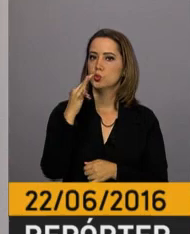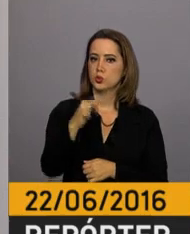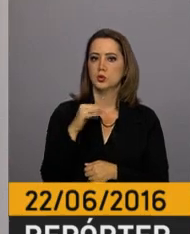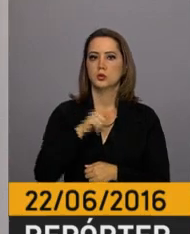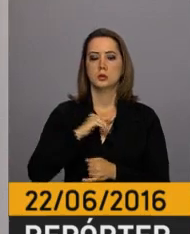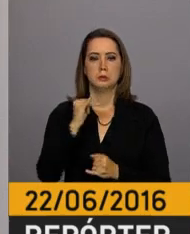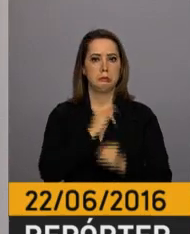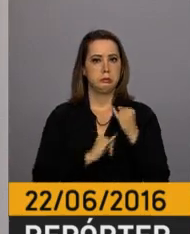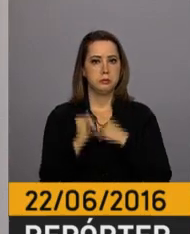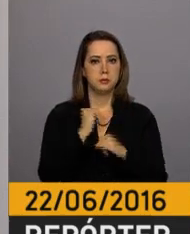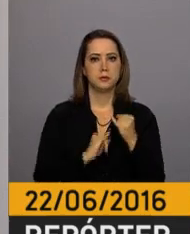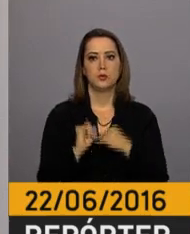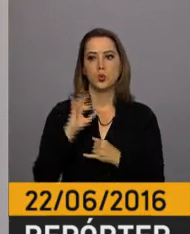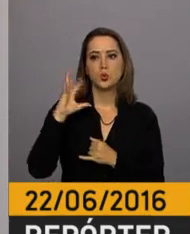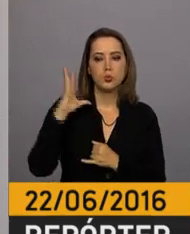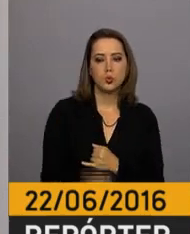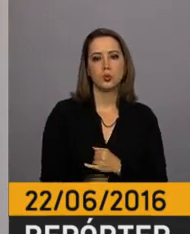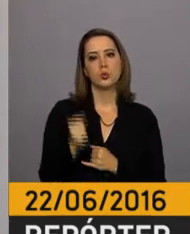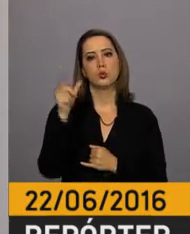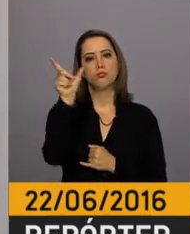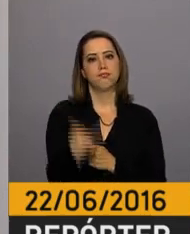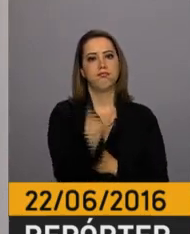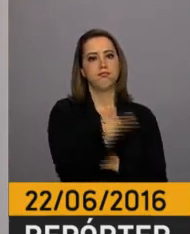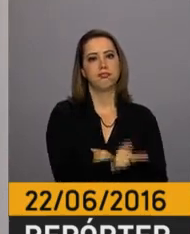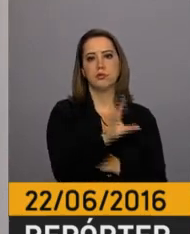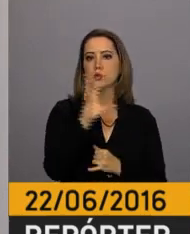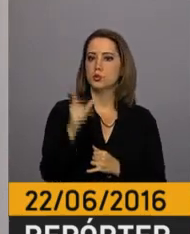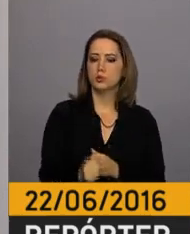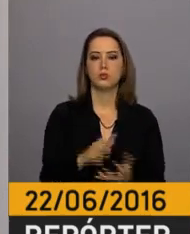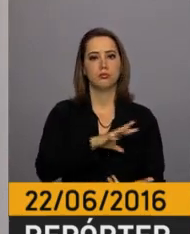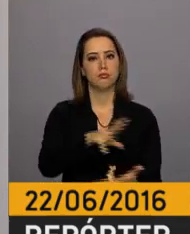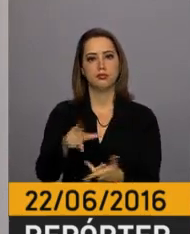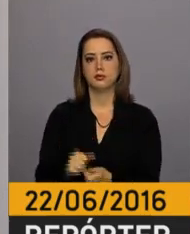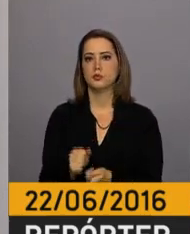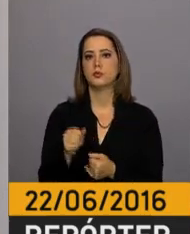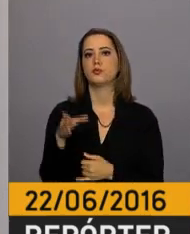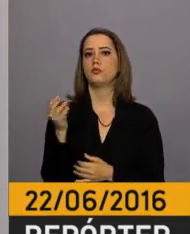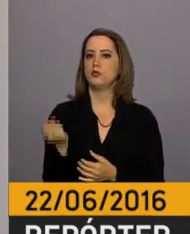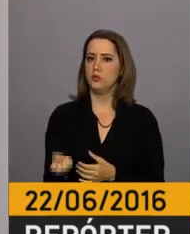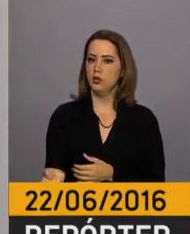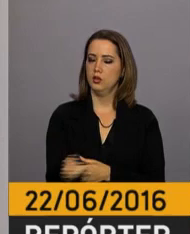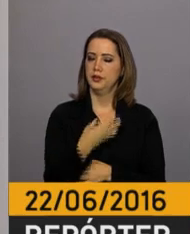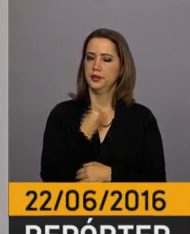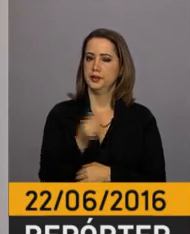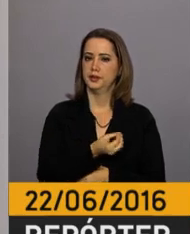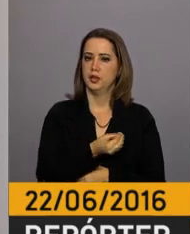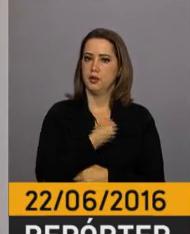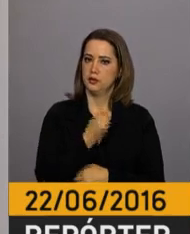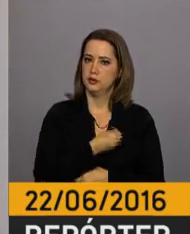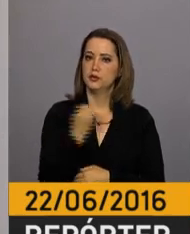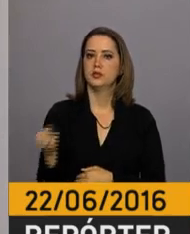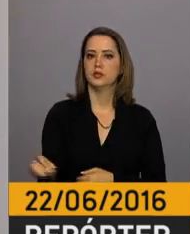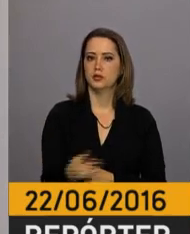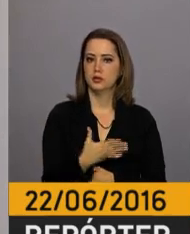todos e sobre eh eh eh os fatores todos que influenciam a vida moderna cotidianamente então Eh esse é